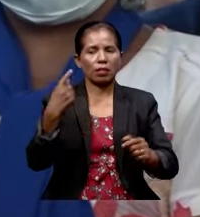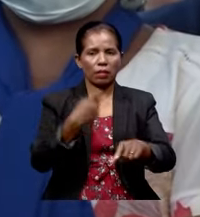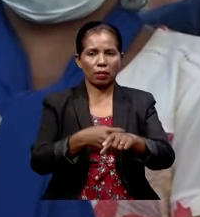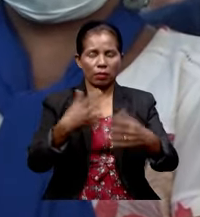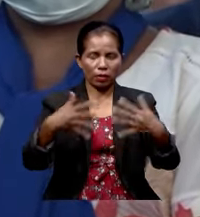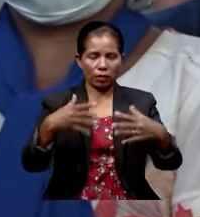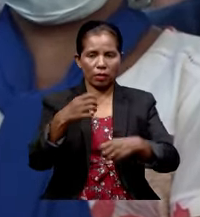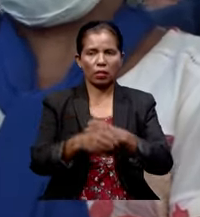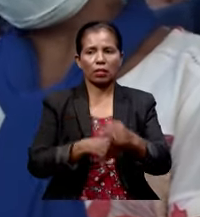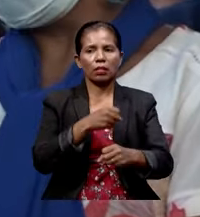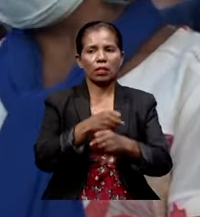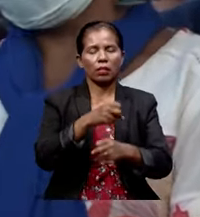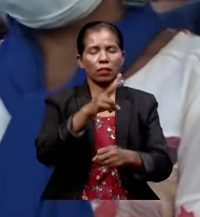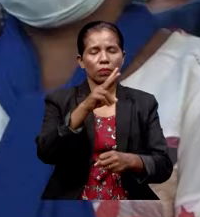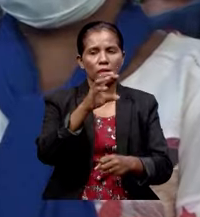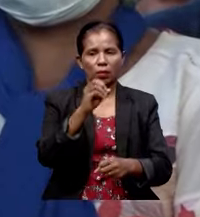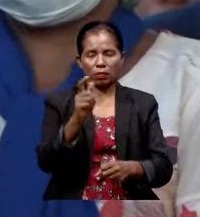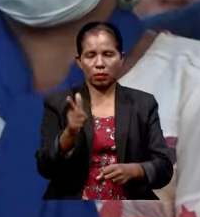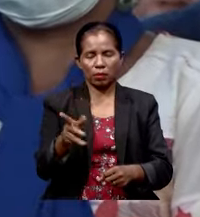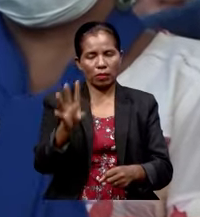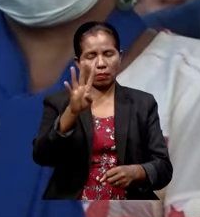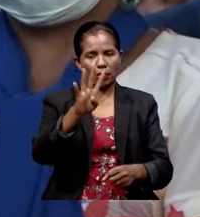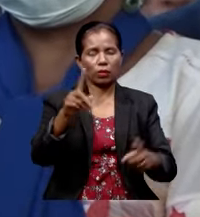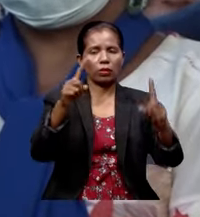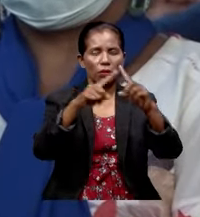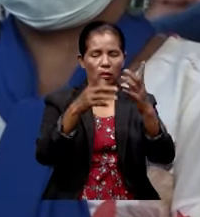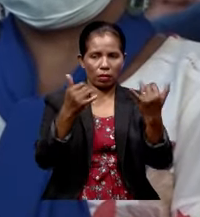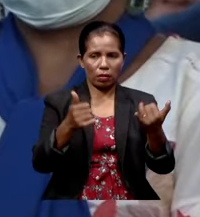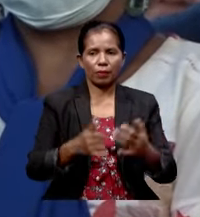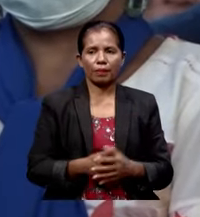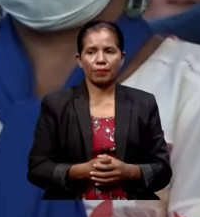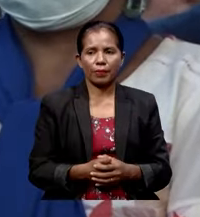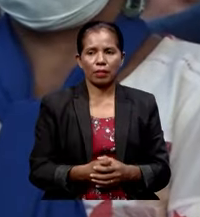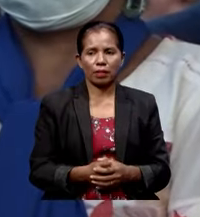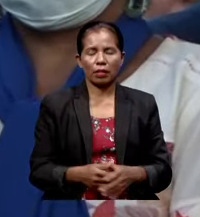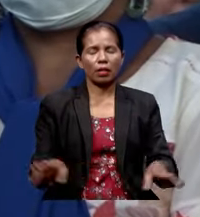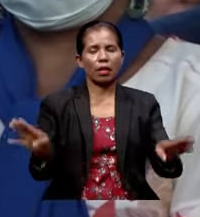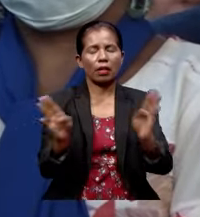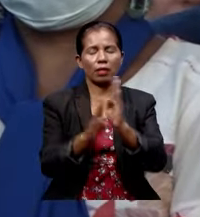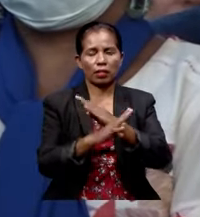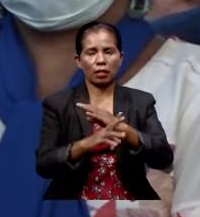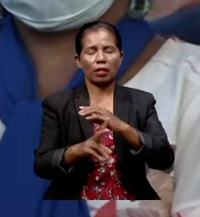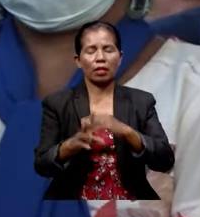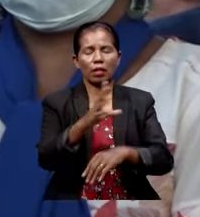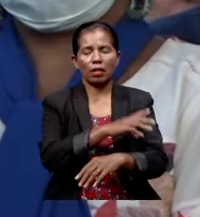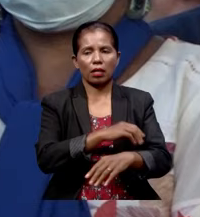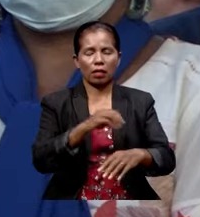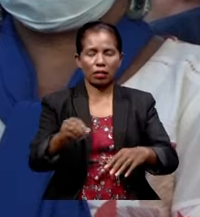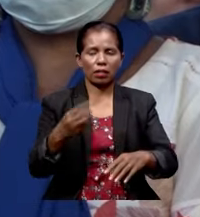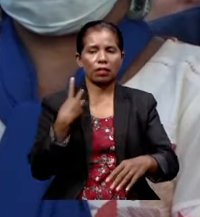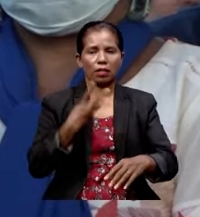tina ronolo resin hat, to ohin loro, sai wankiak, ke iya itania